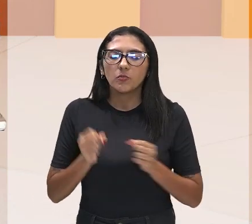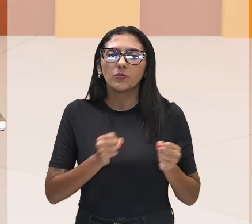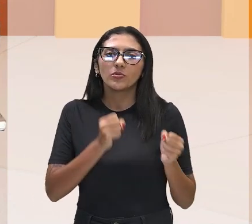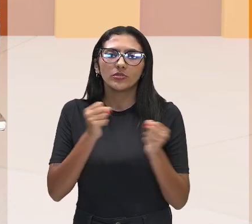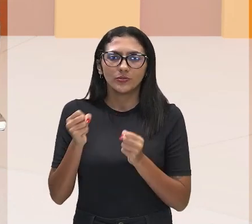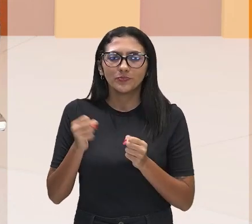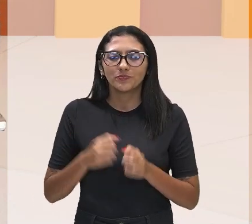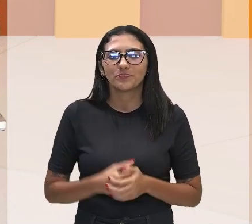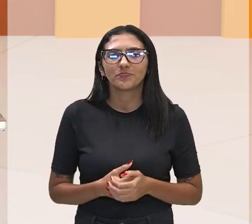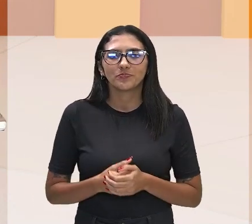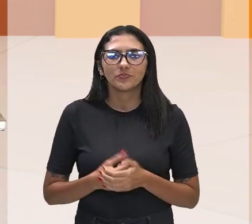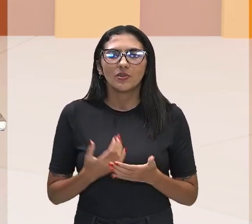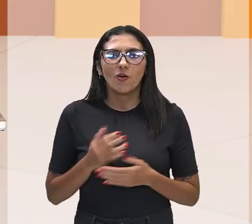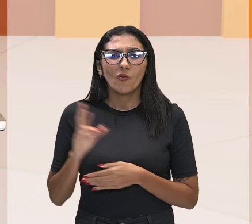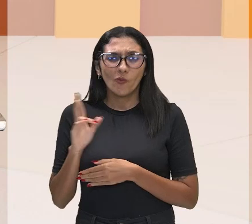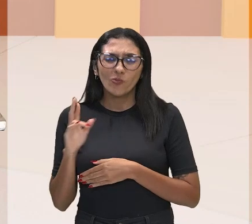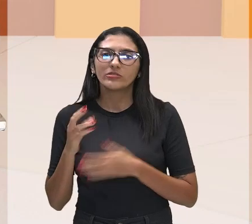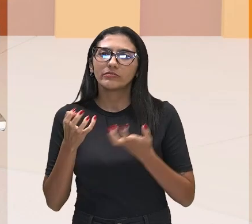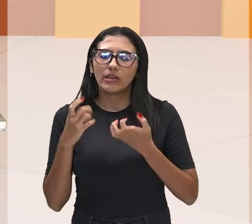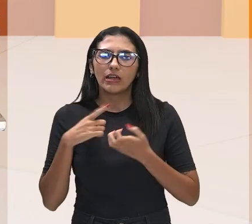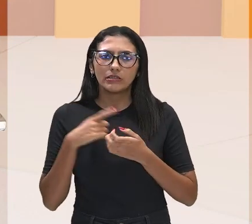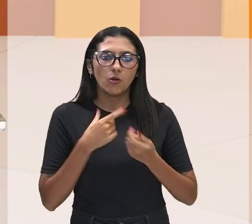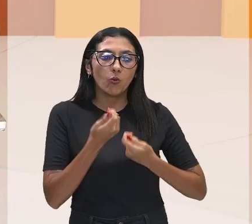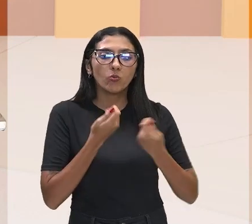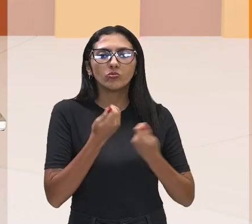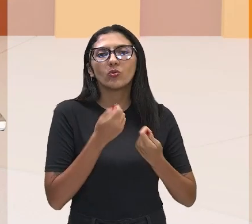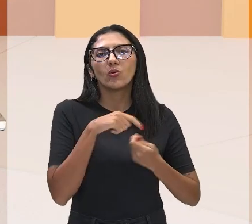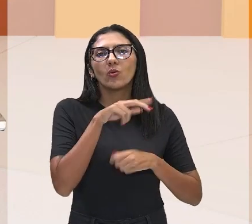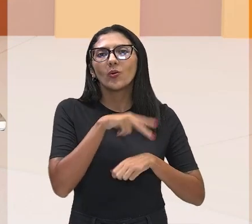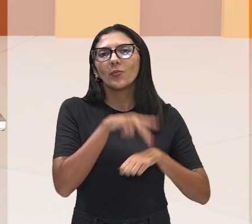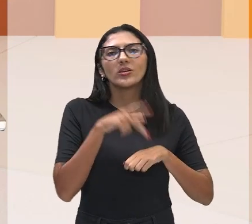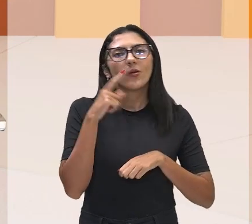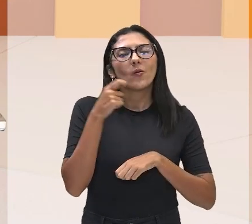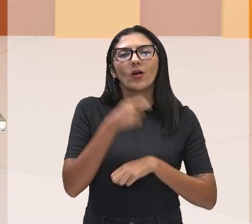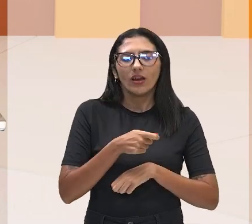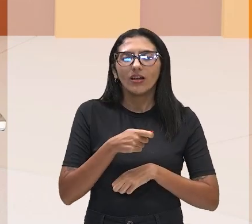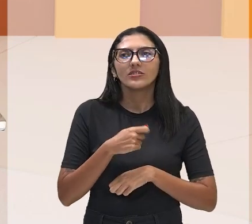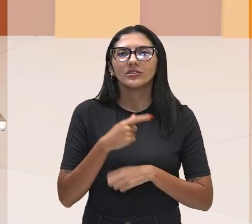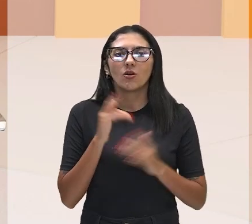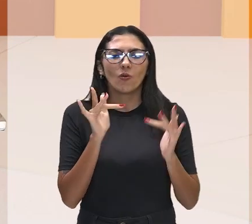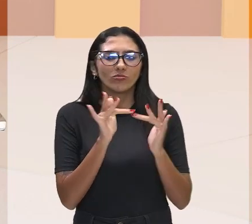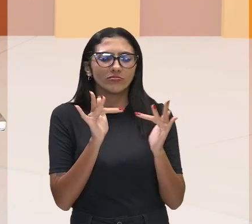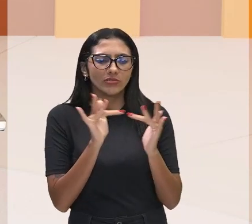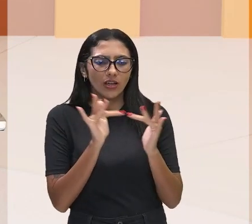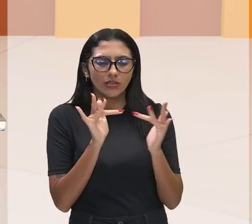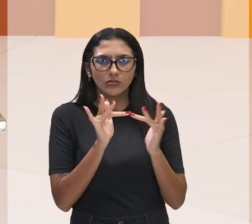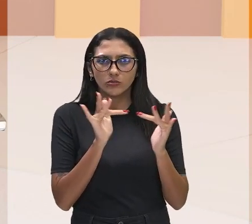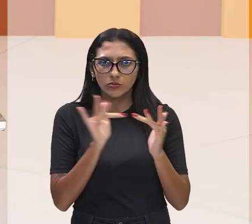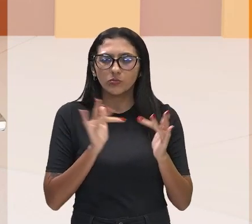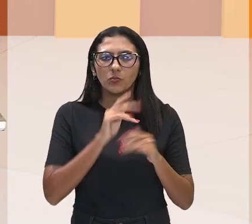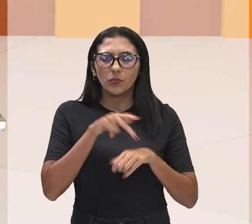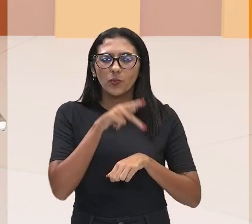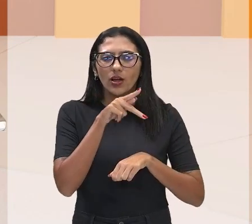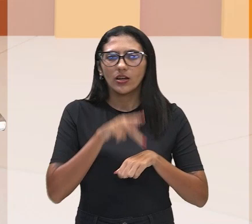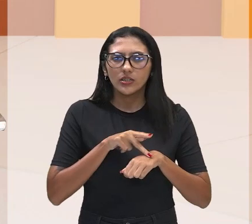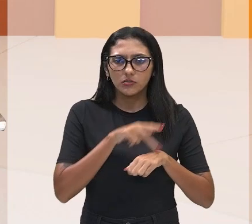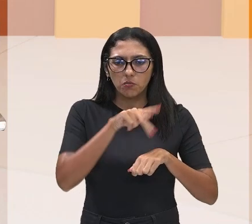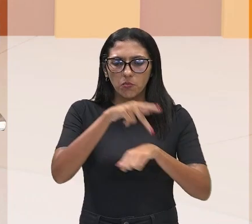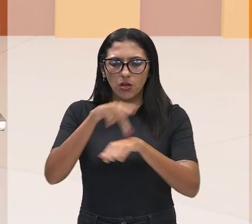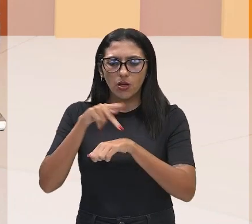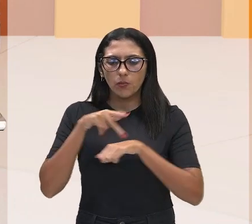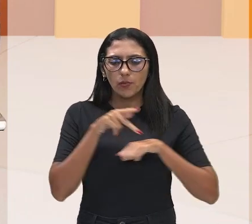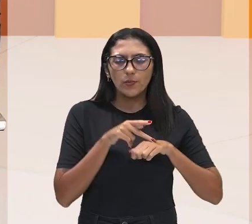influência na Ucrânia, tá? Combatendo aí a aproximação dos países do país, na verdade, com outros